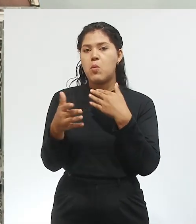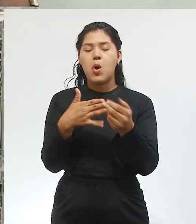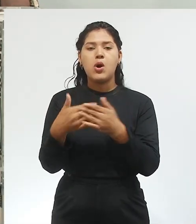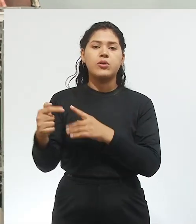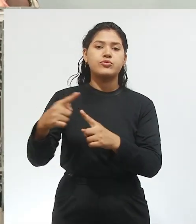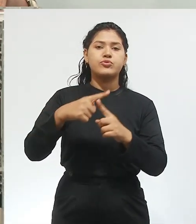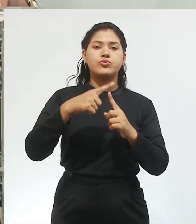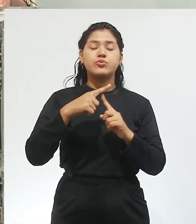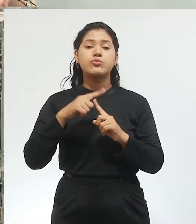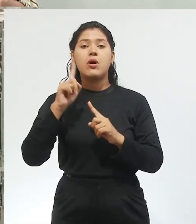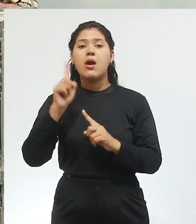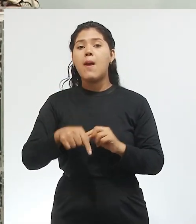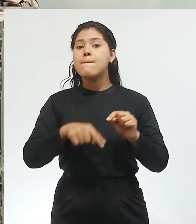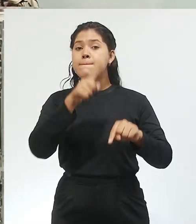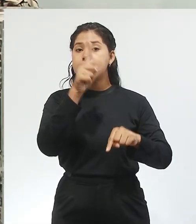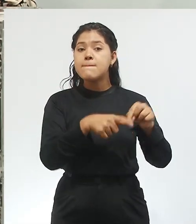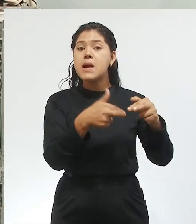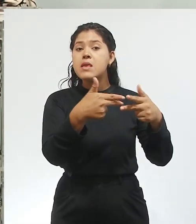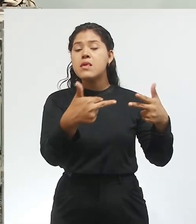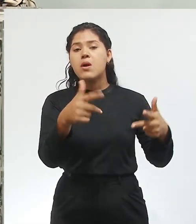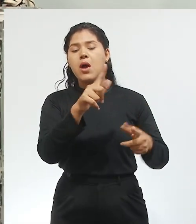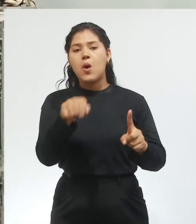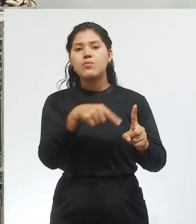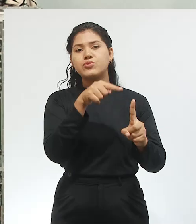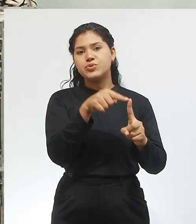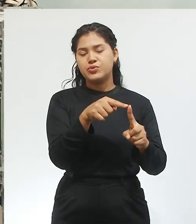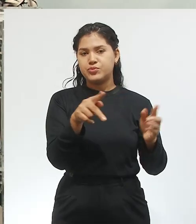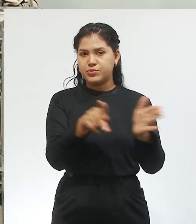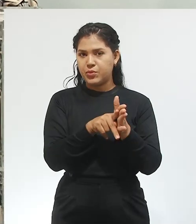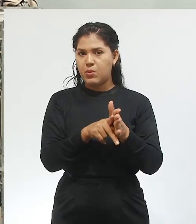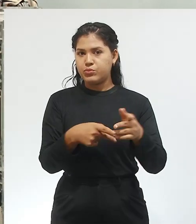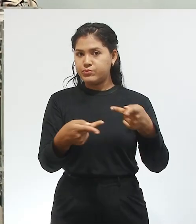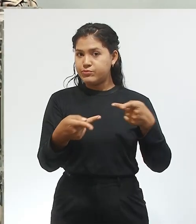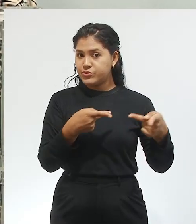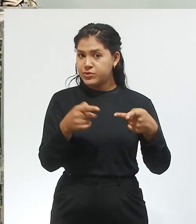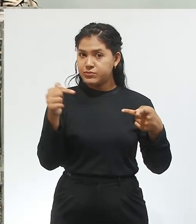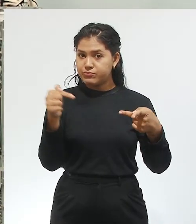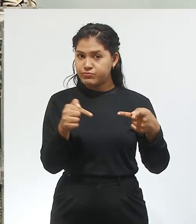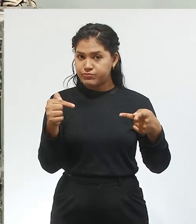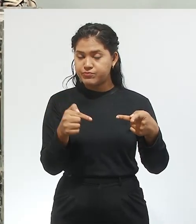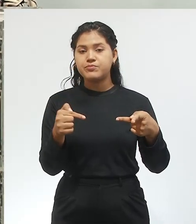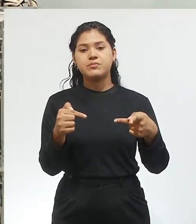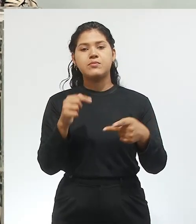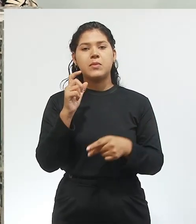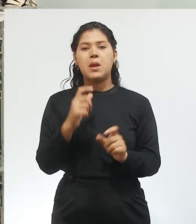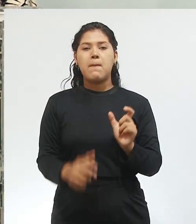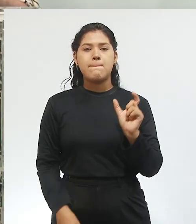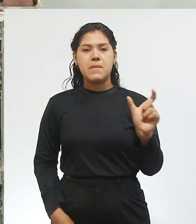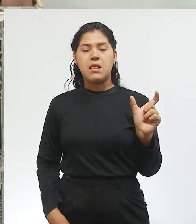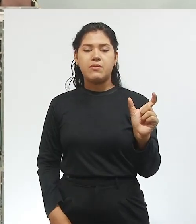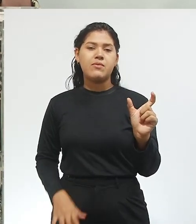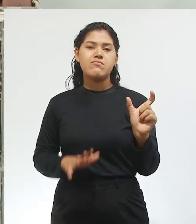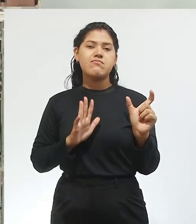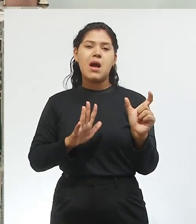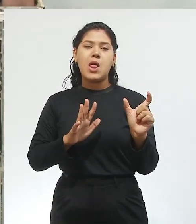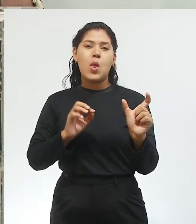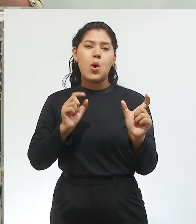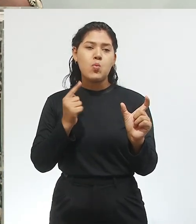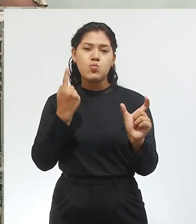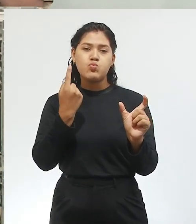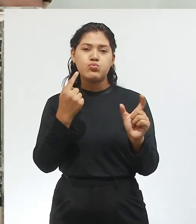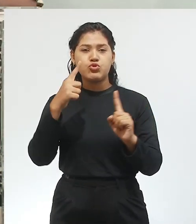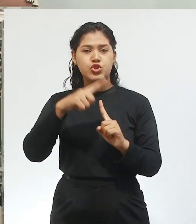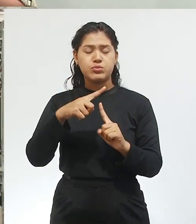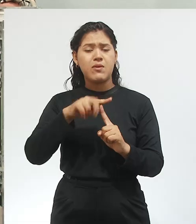evento. Então, o produto é o objeto daquele plano, tá? Ele, apesar de ter essa palavra produto, ele